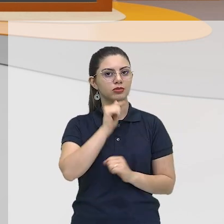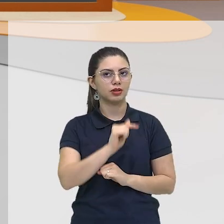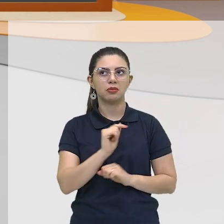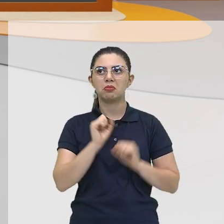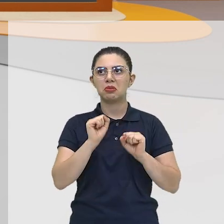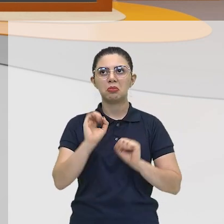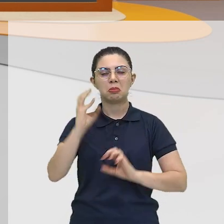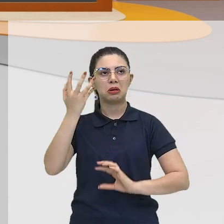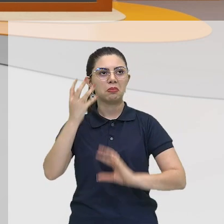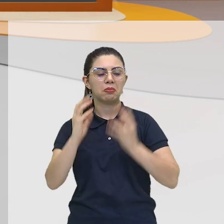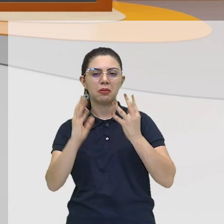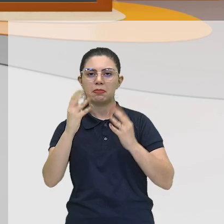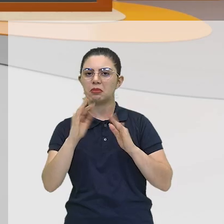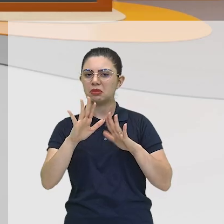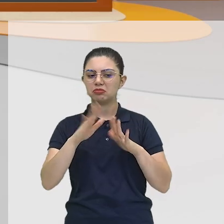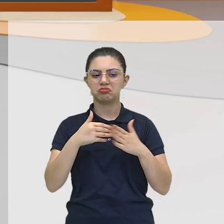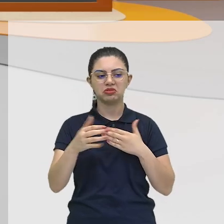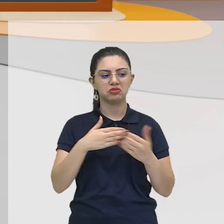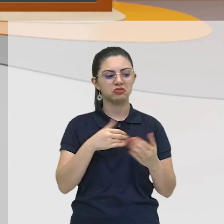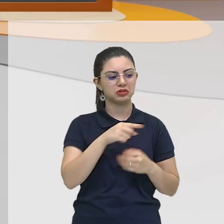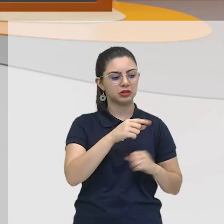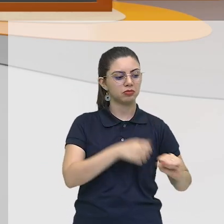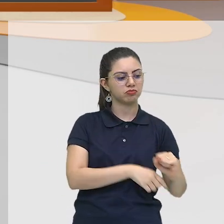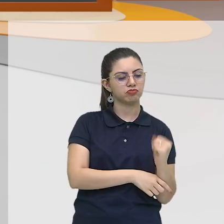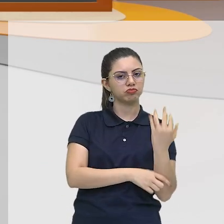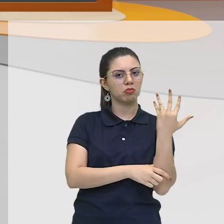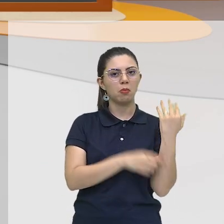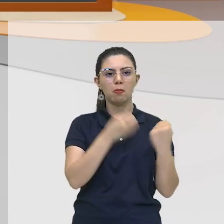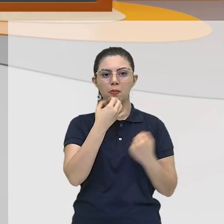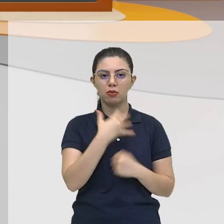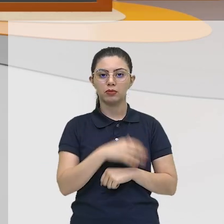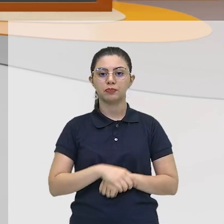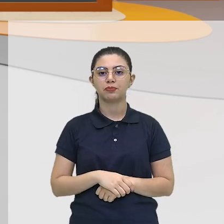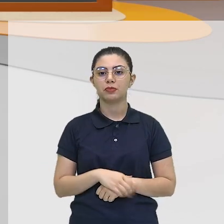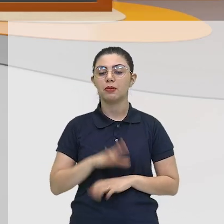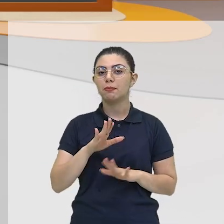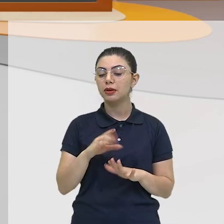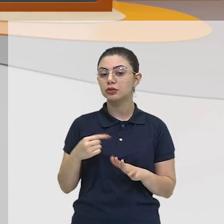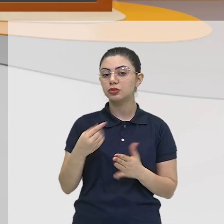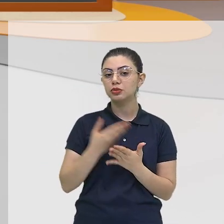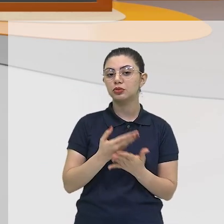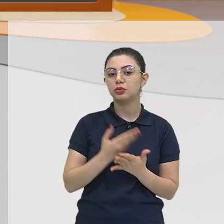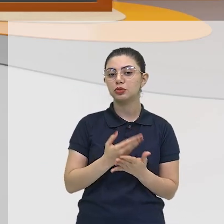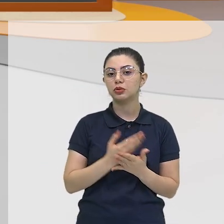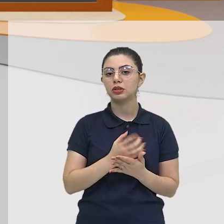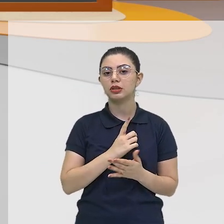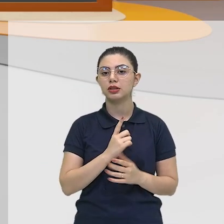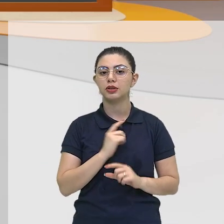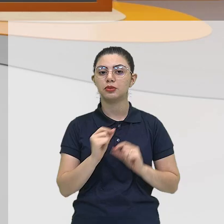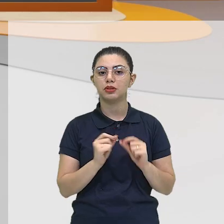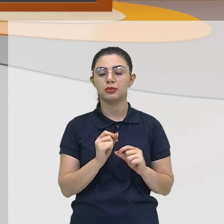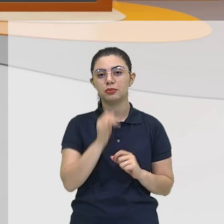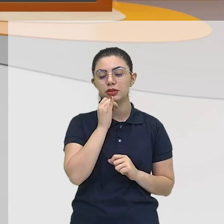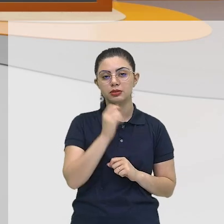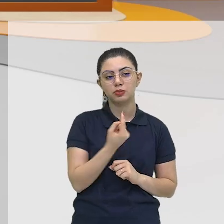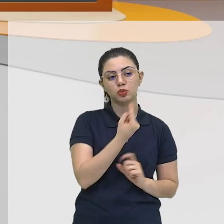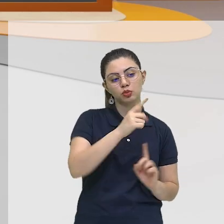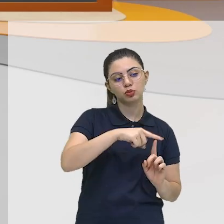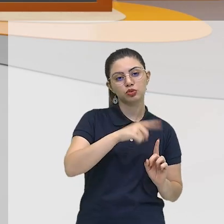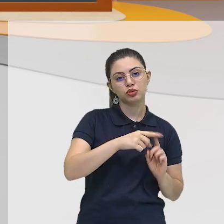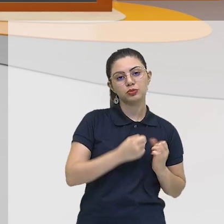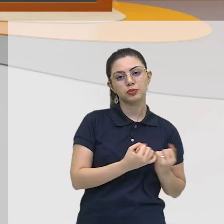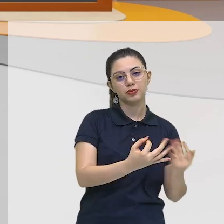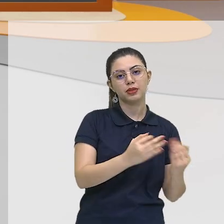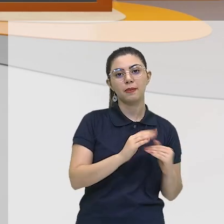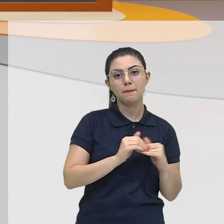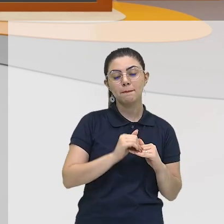tá bom? Mas além disso, a gente também vai observar que o cultivo sucessivo no mesmo espaço por mais de 2 anos